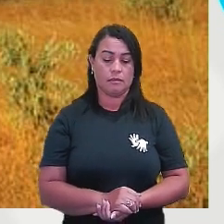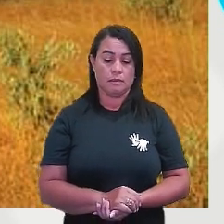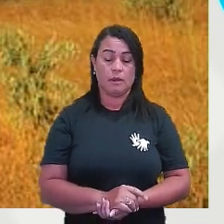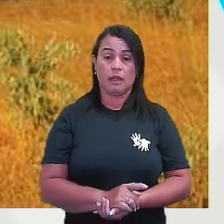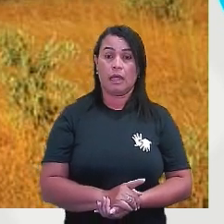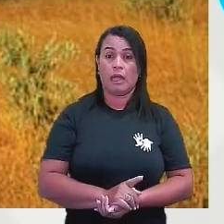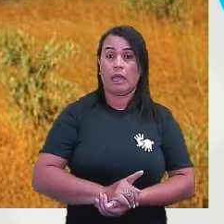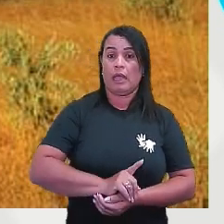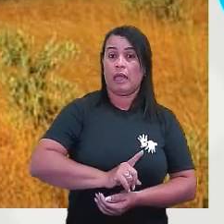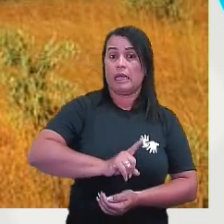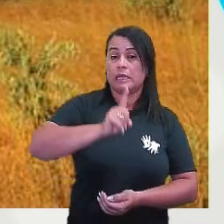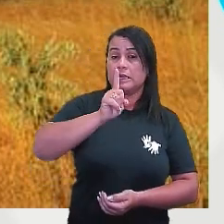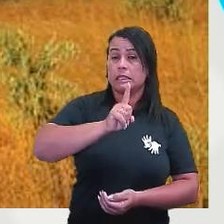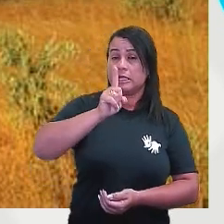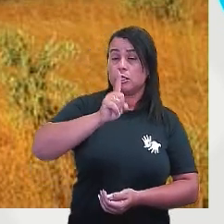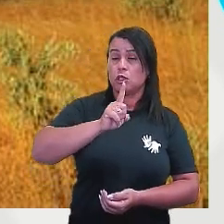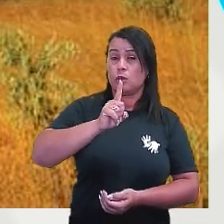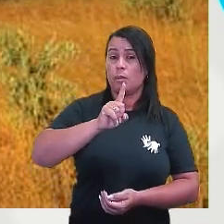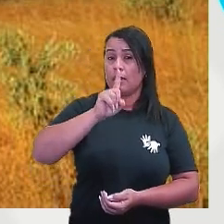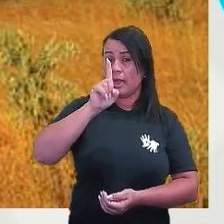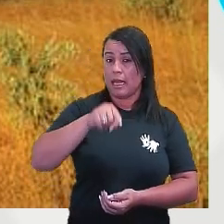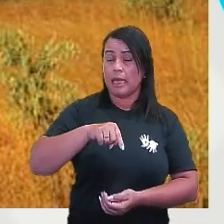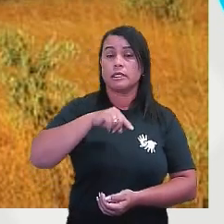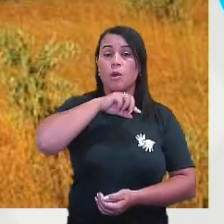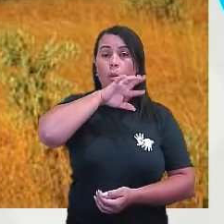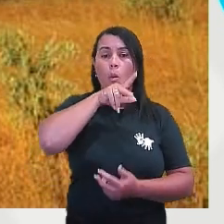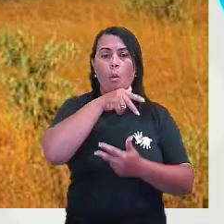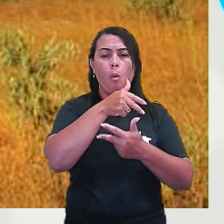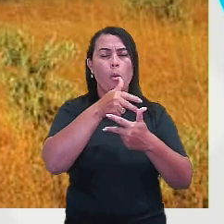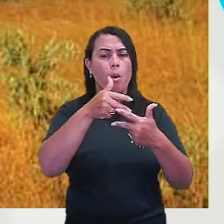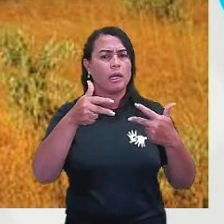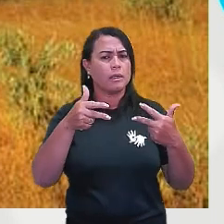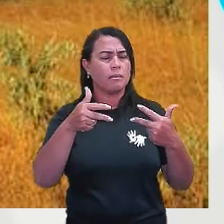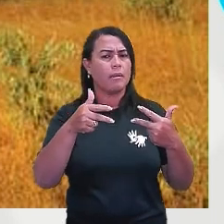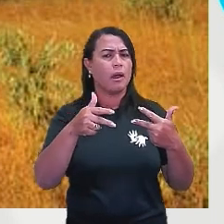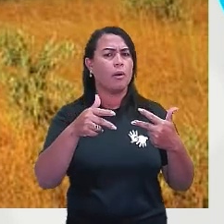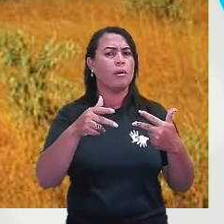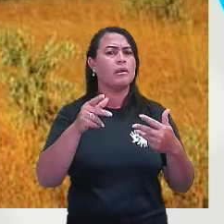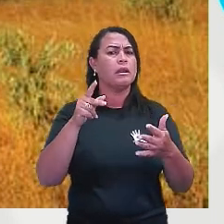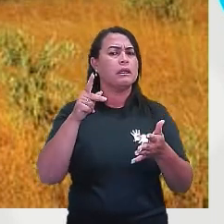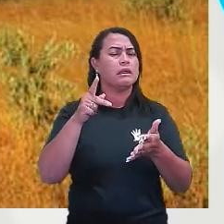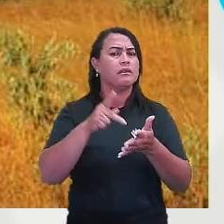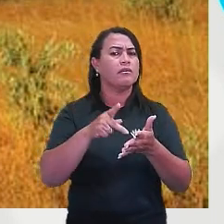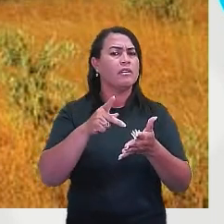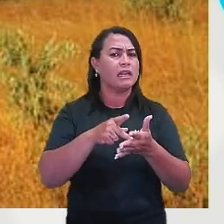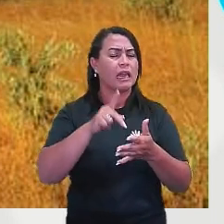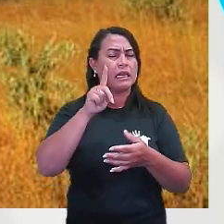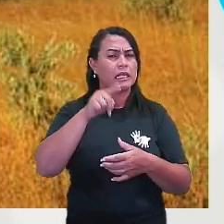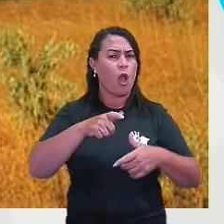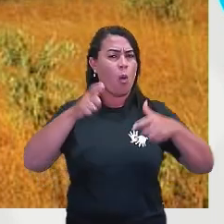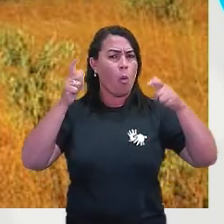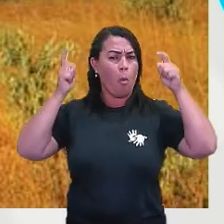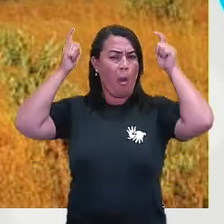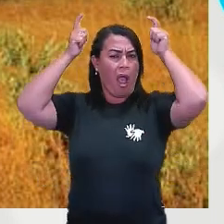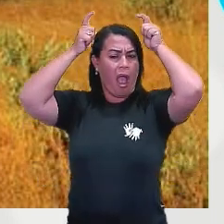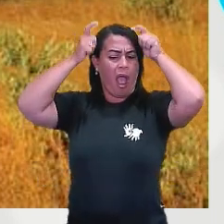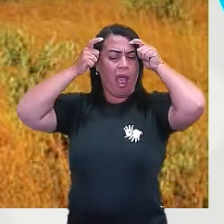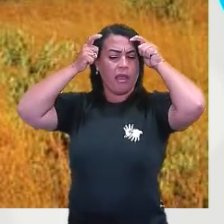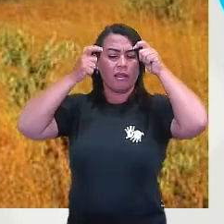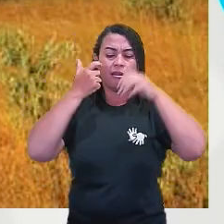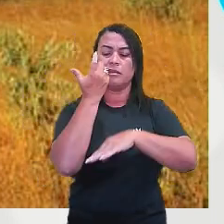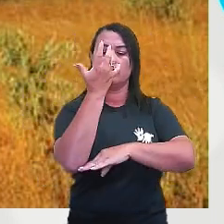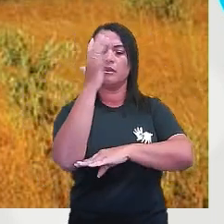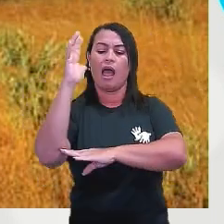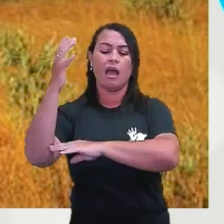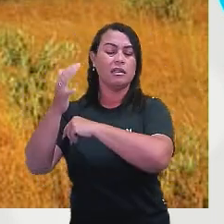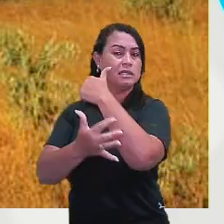Essa sombra pertence ao animal que é considerado o rei da selva.